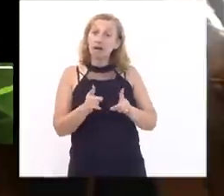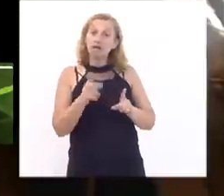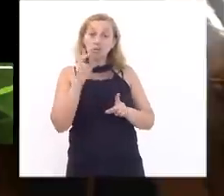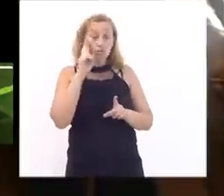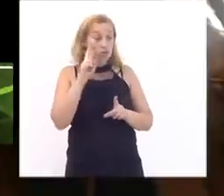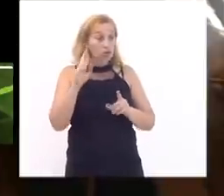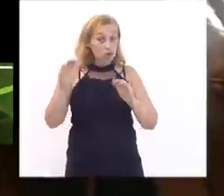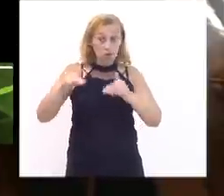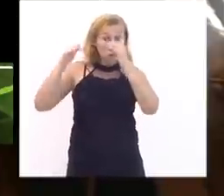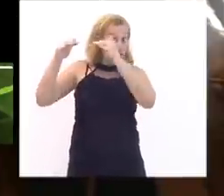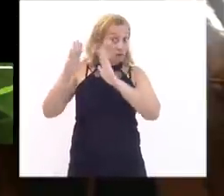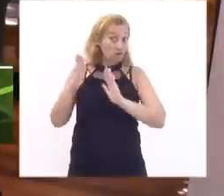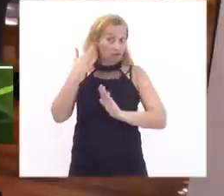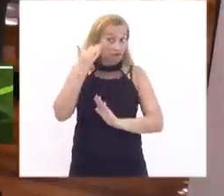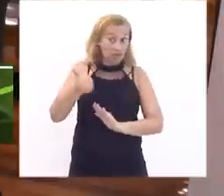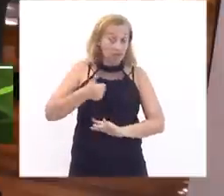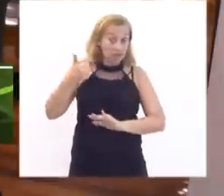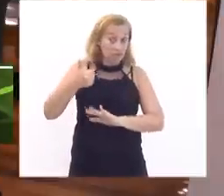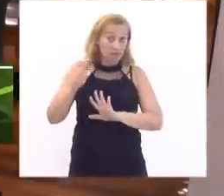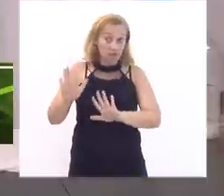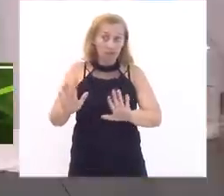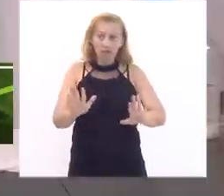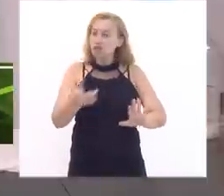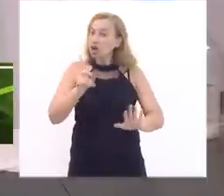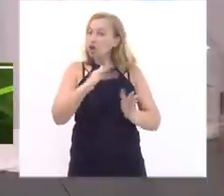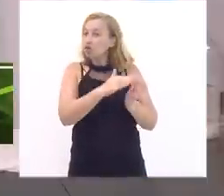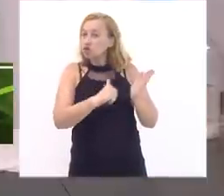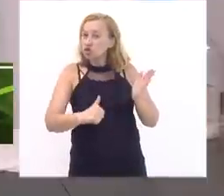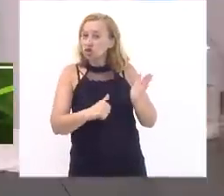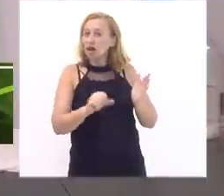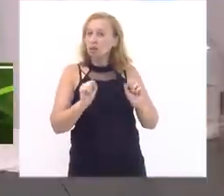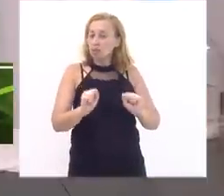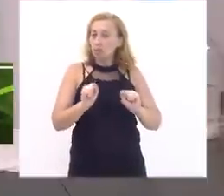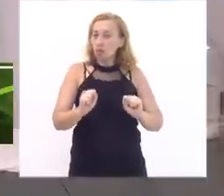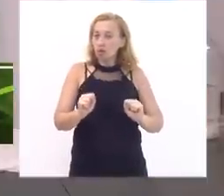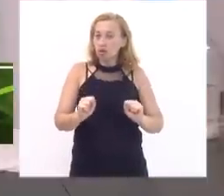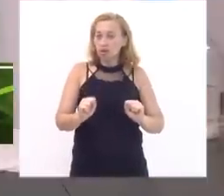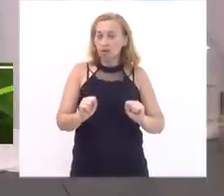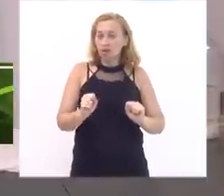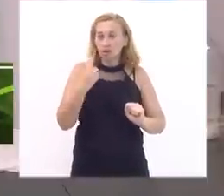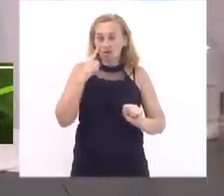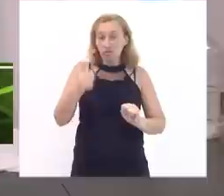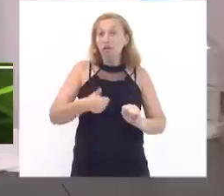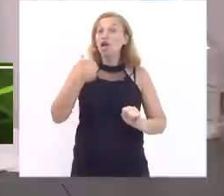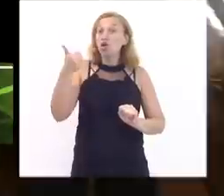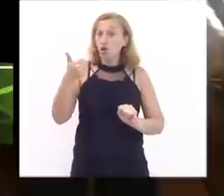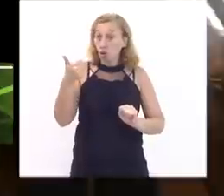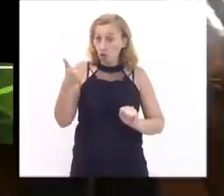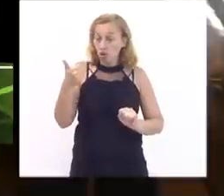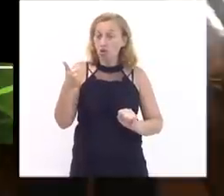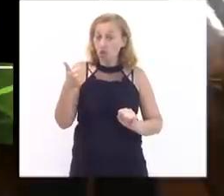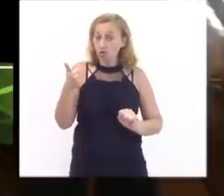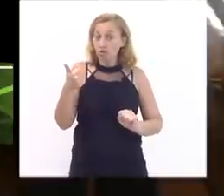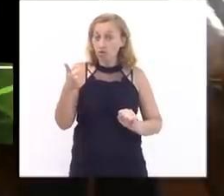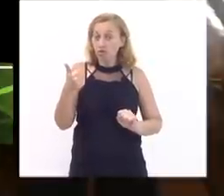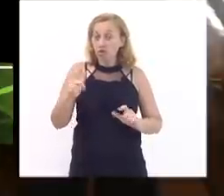é soberano aí, senhor. Mas não é, tema. Mas isso aqui eu vou retirar, porque isso aqui a gente pode ter uma forma de pressão